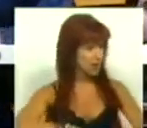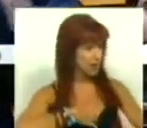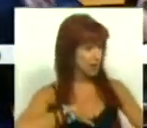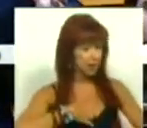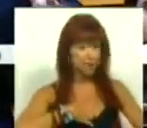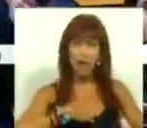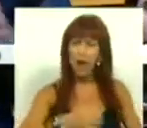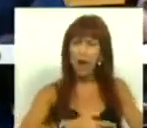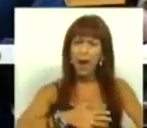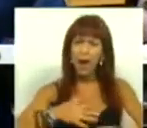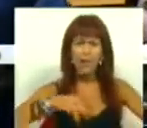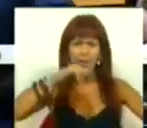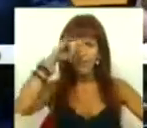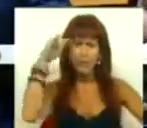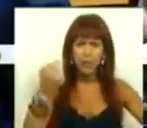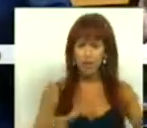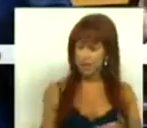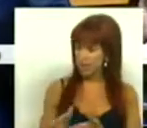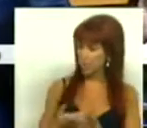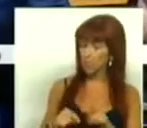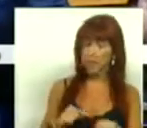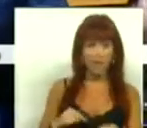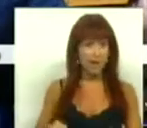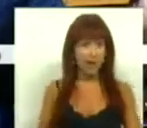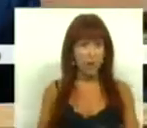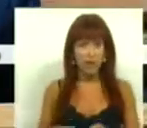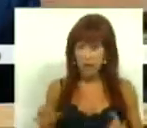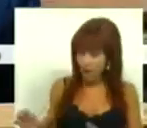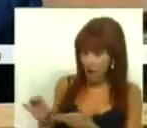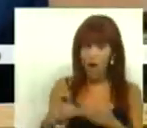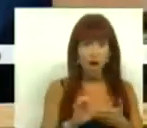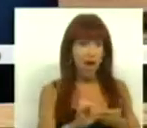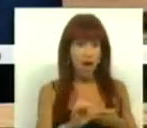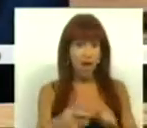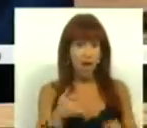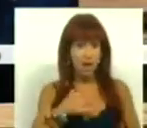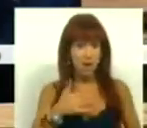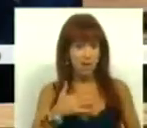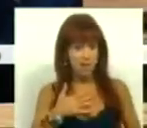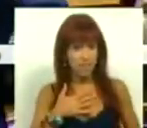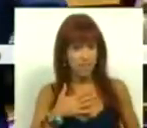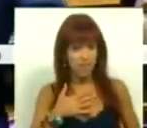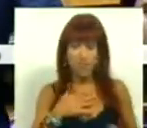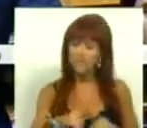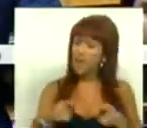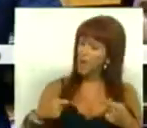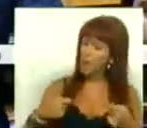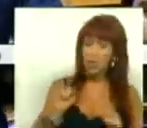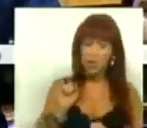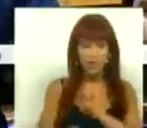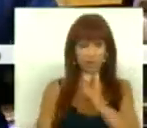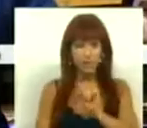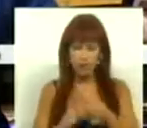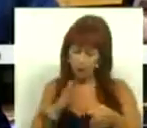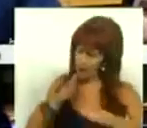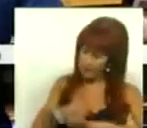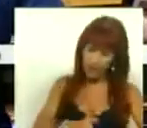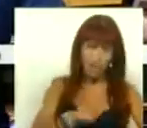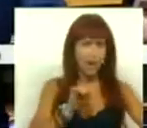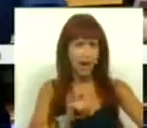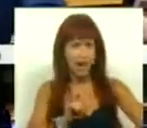sentimos, a grande dificuldade da economia neste momento é o financiamento das empresas, é o custo dele e o